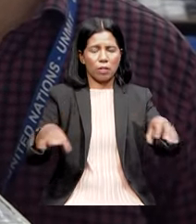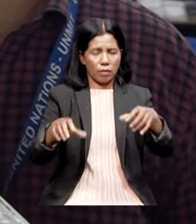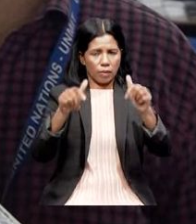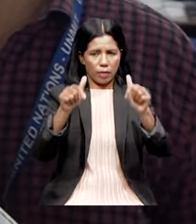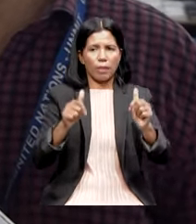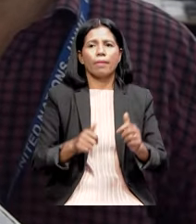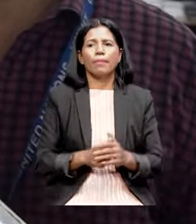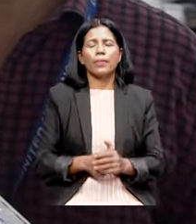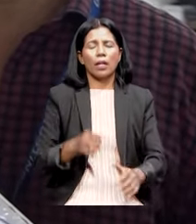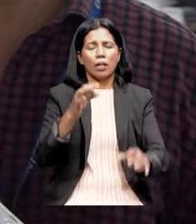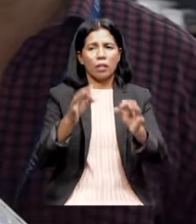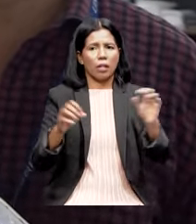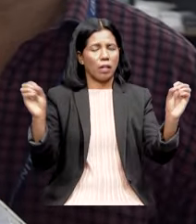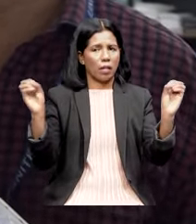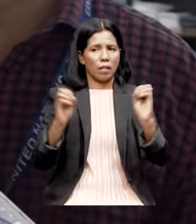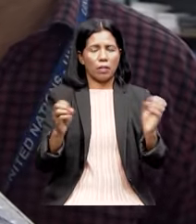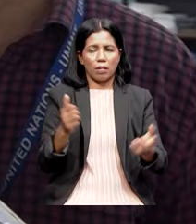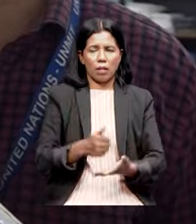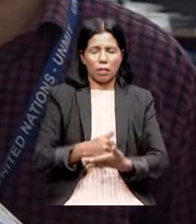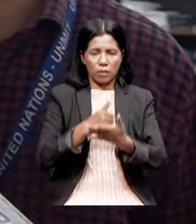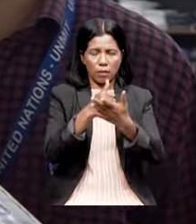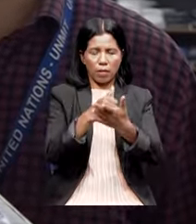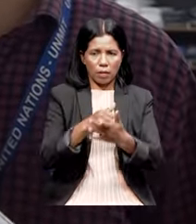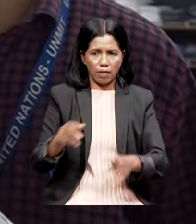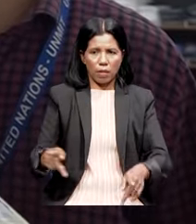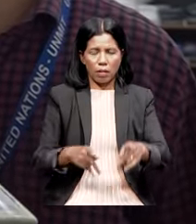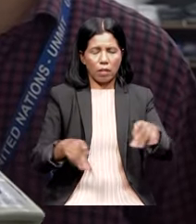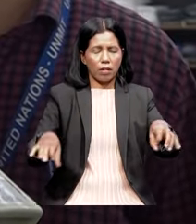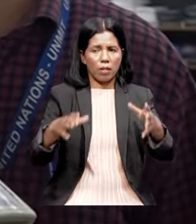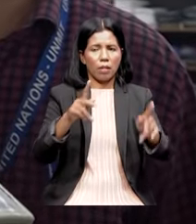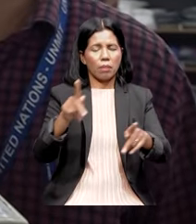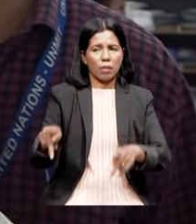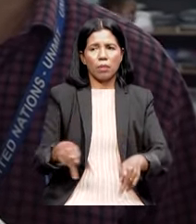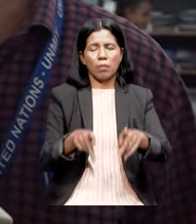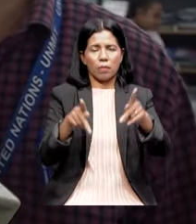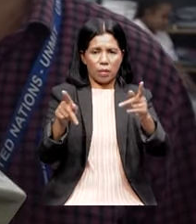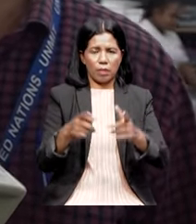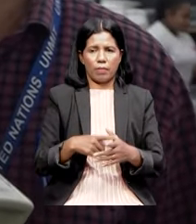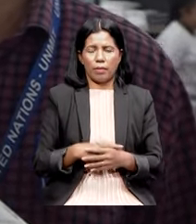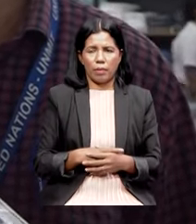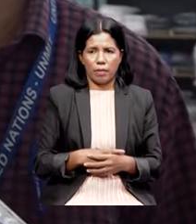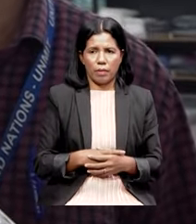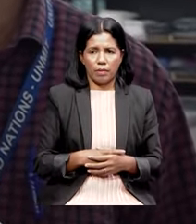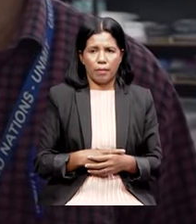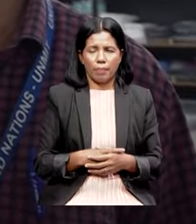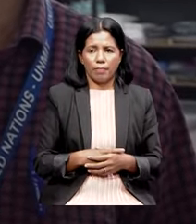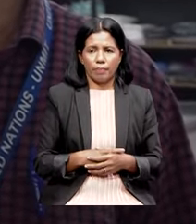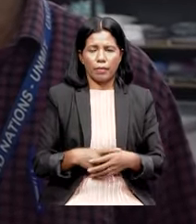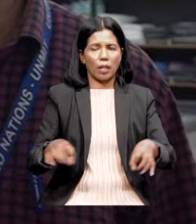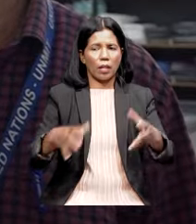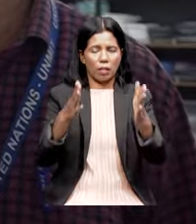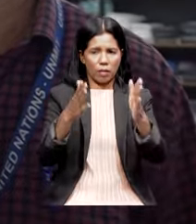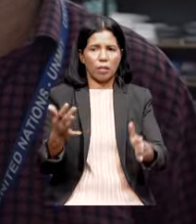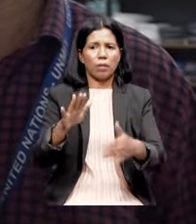então mesmo que lá ia ona atendimento ba consumidores público então trabalhador